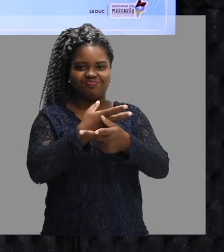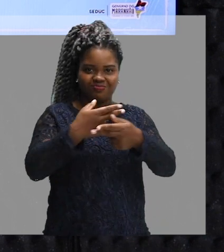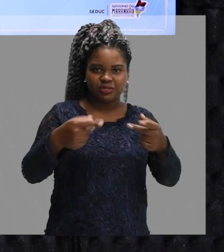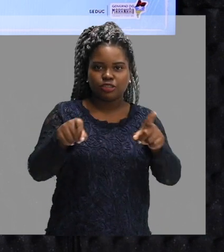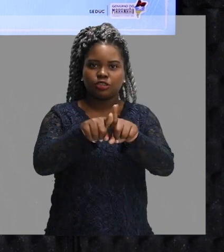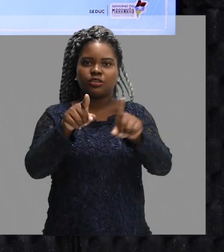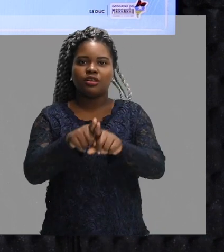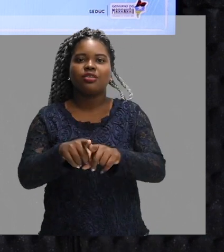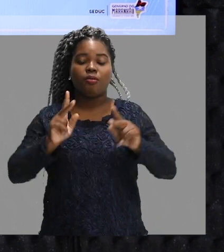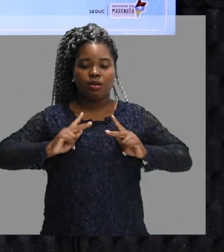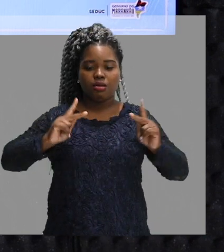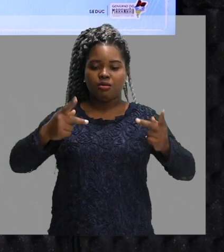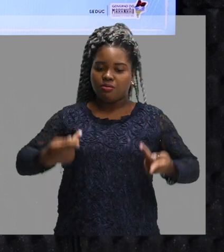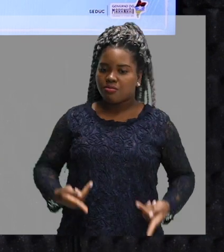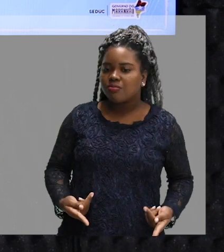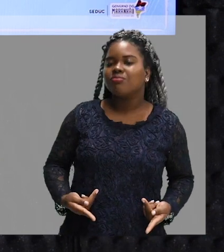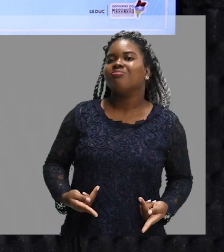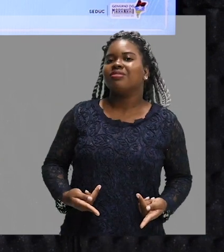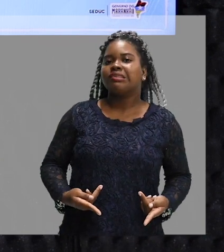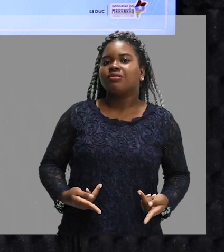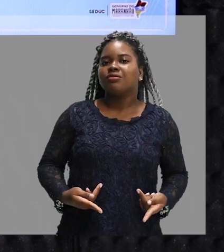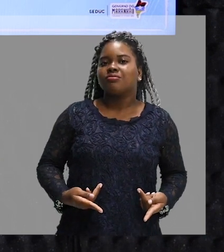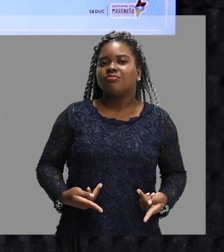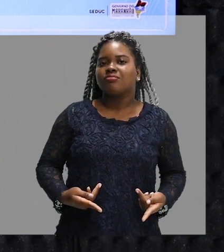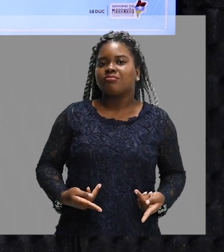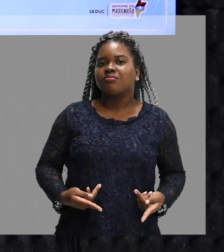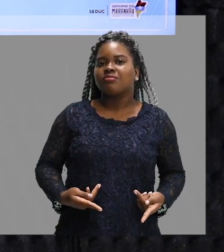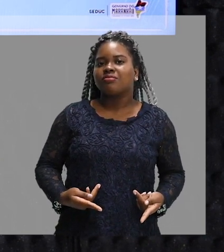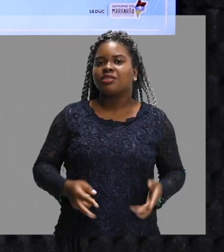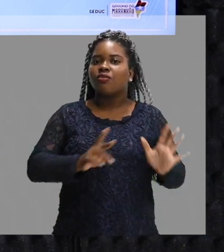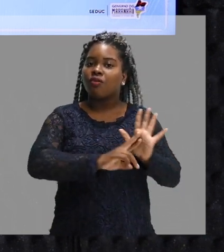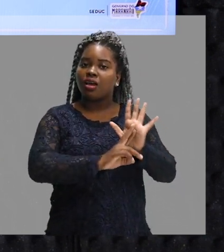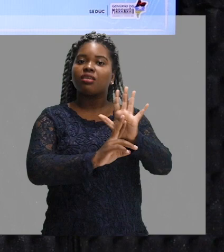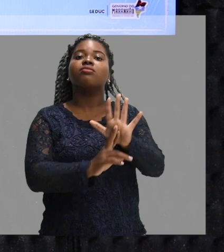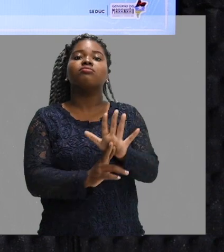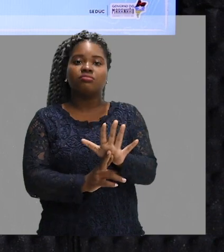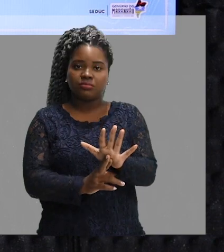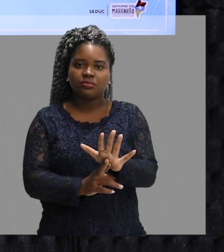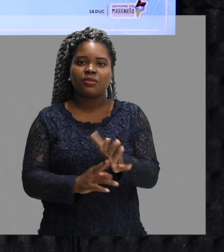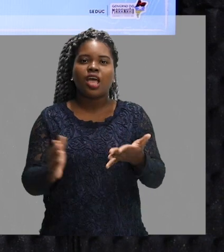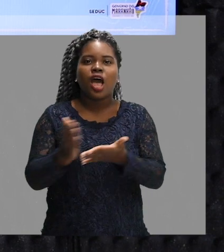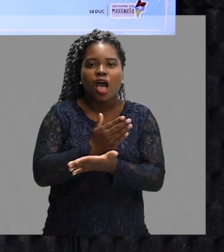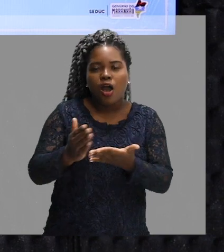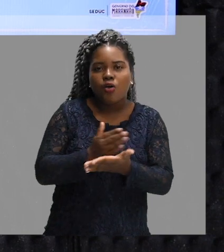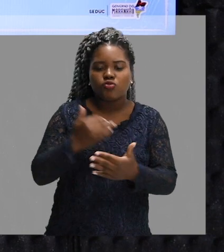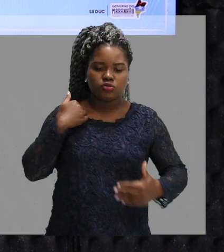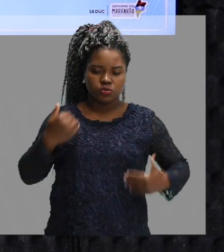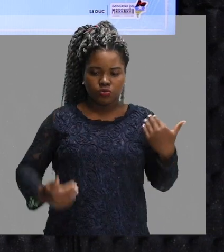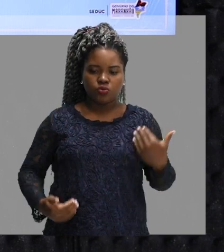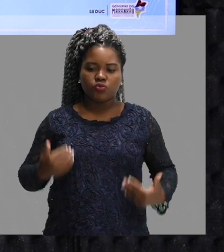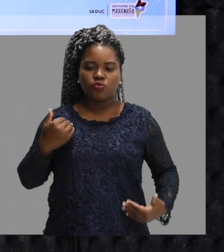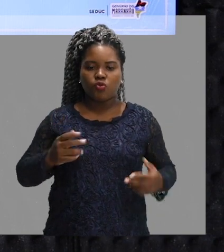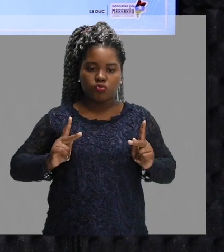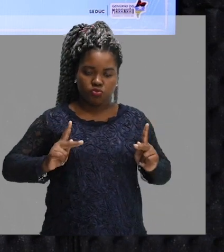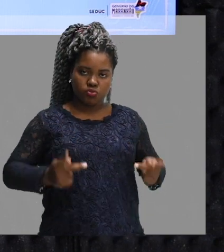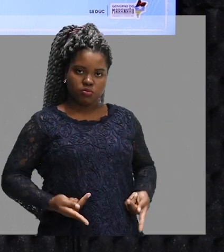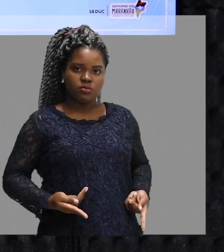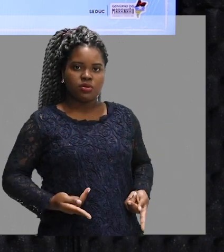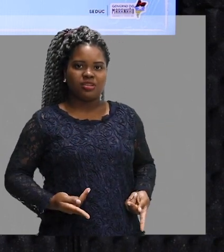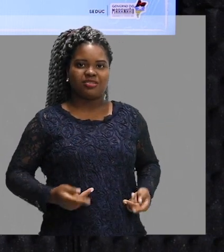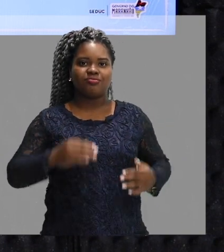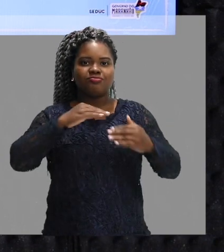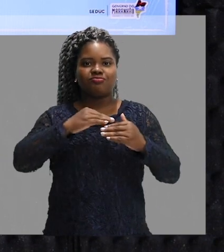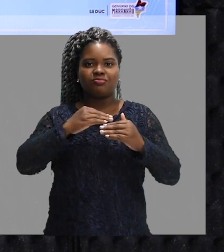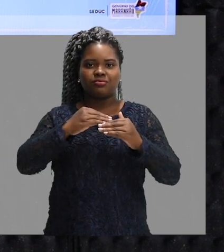Essas divindades todas eram representadas dessa maneira, alguns com o corpo inteiro humano, partes de animais, tipo